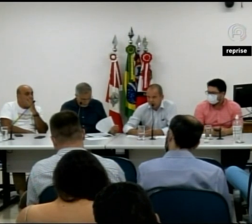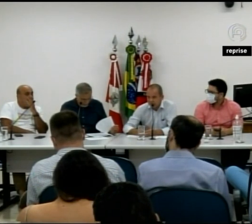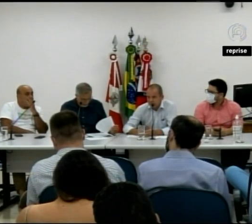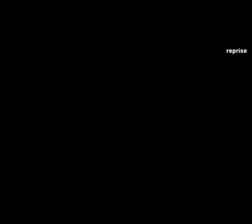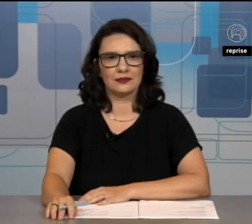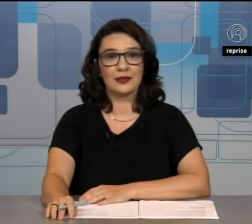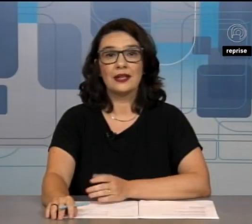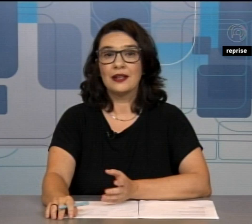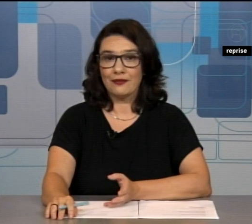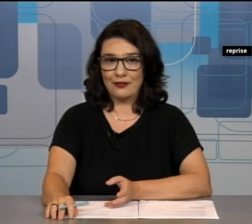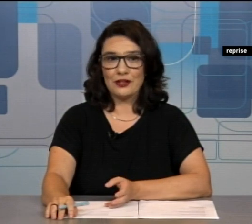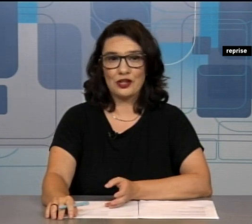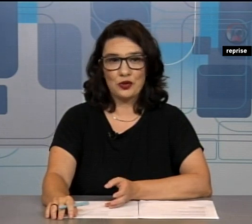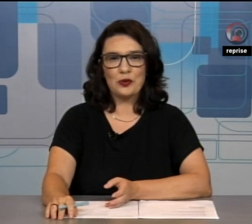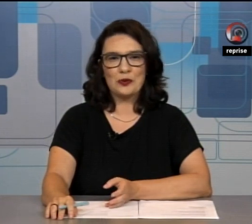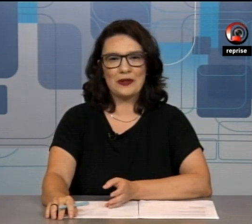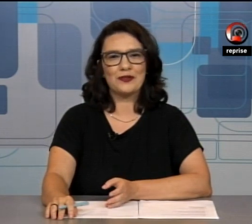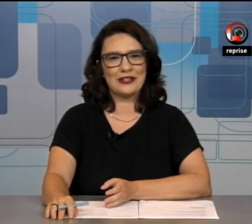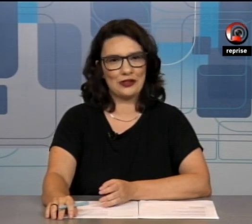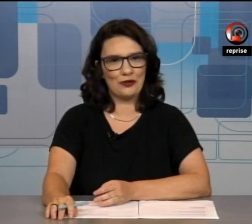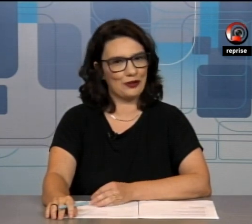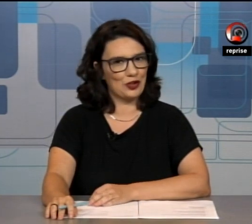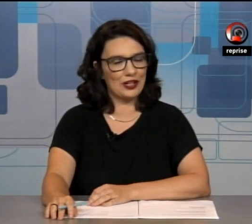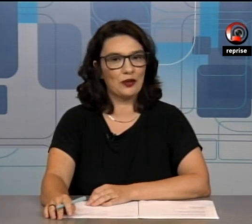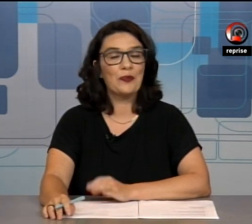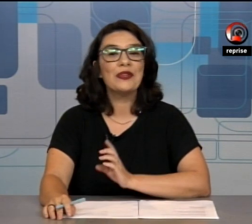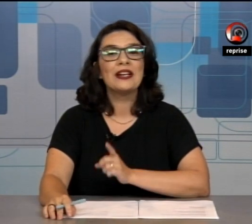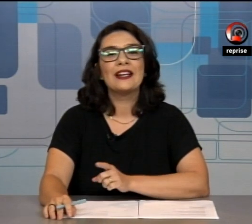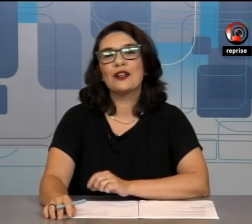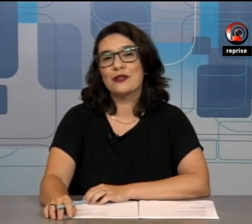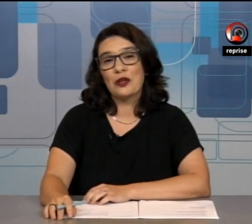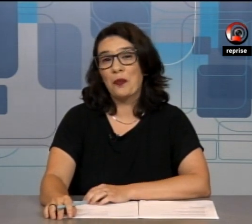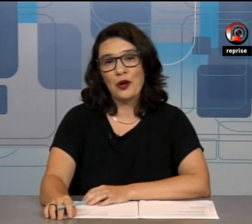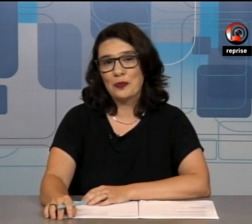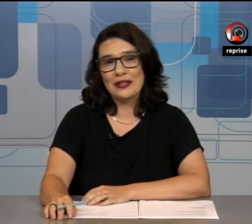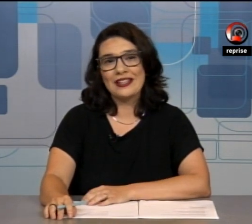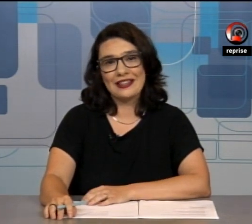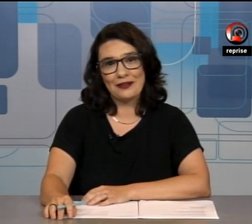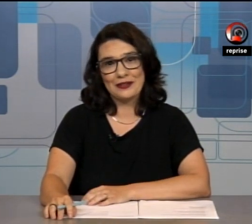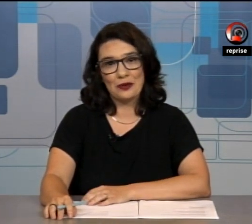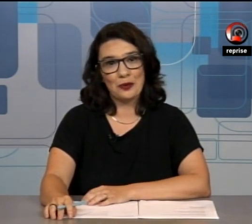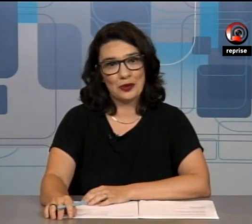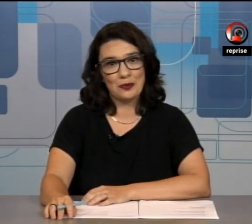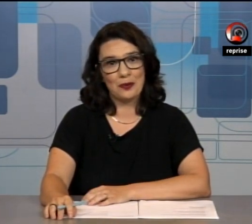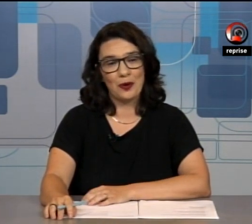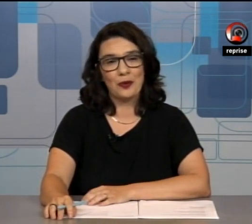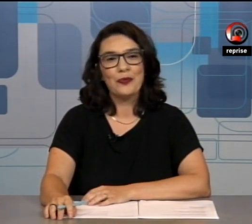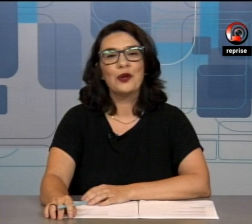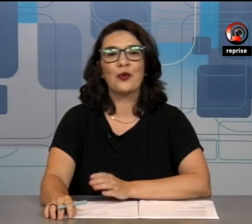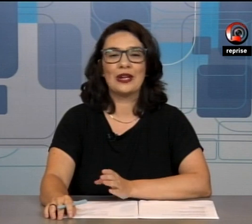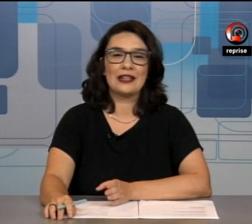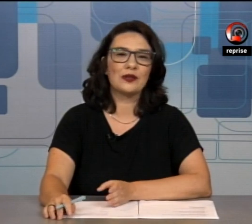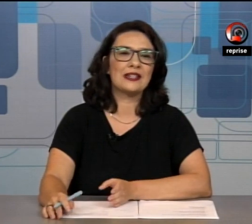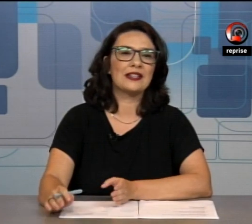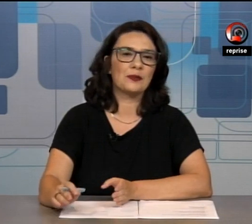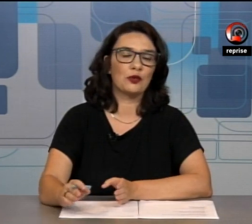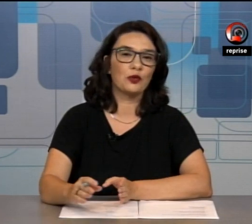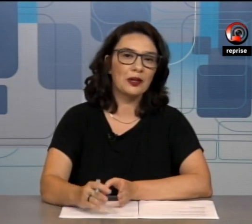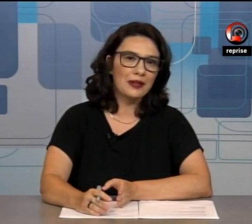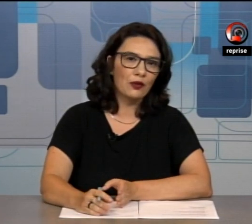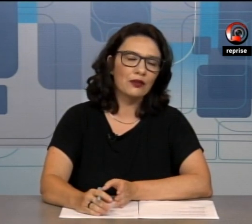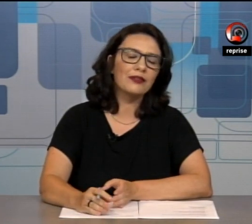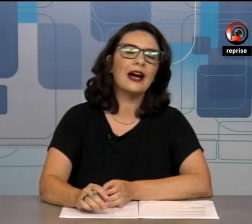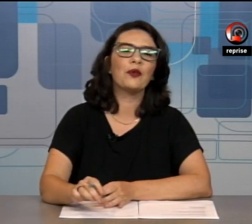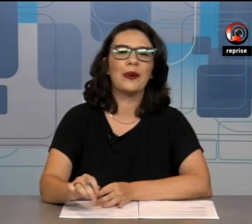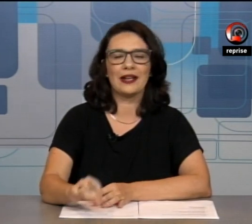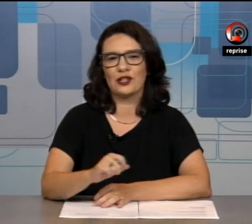www.riopreto.sp.leg.br. Vai viajar de ônibus para as festas de fim de ano? Então você não pode perder a entrevista no próximo bloco, com orientações a respeito do